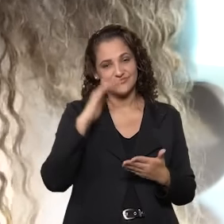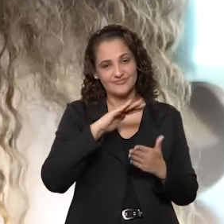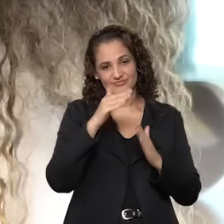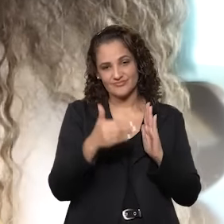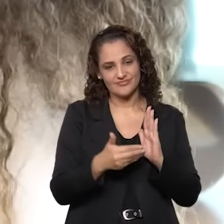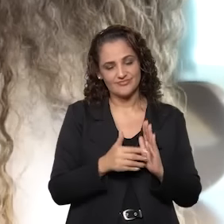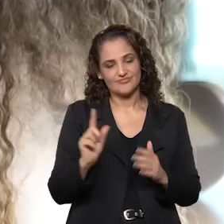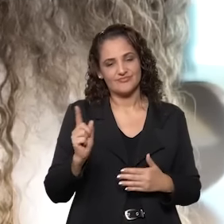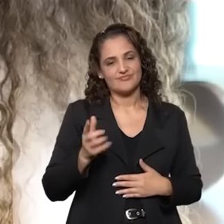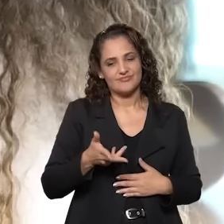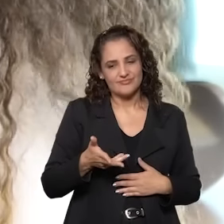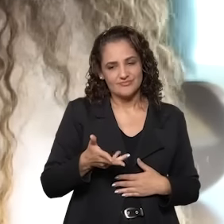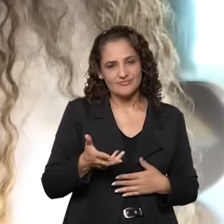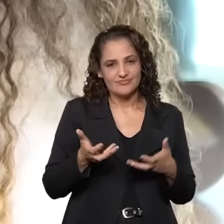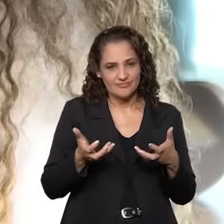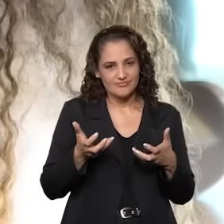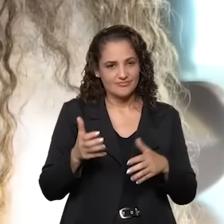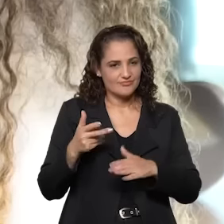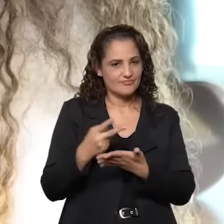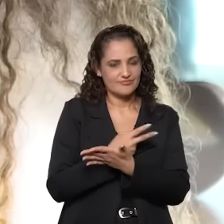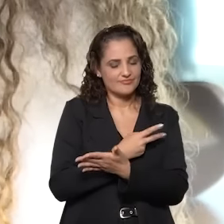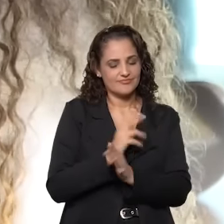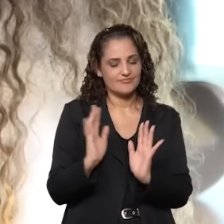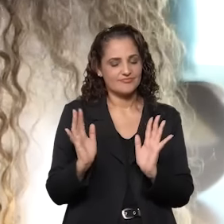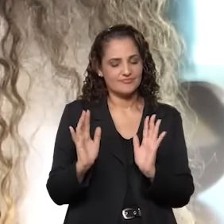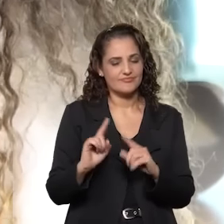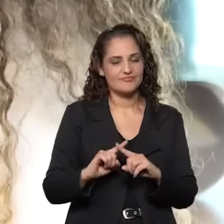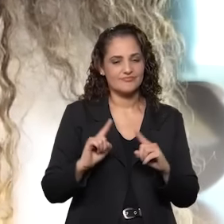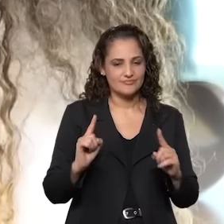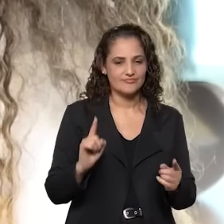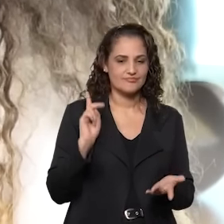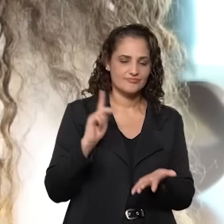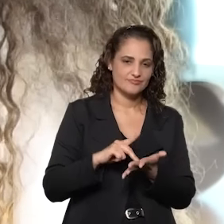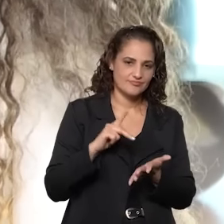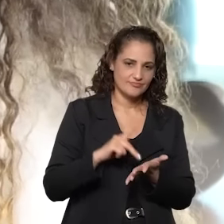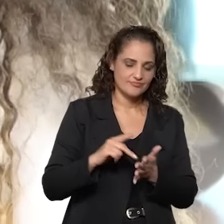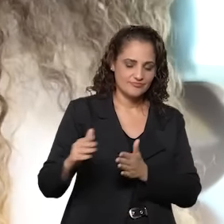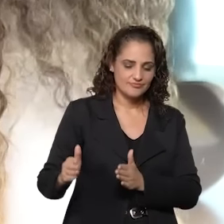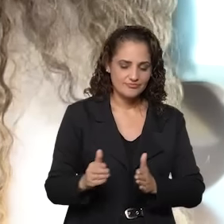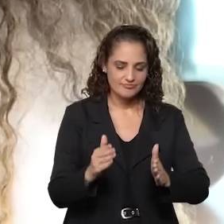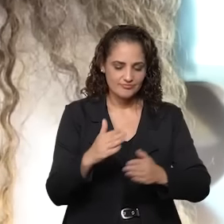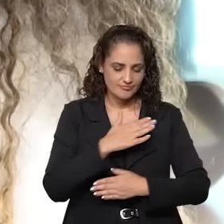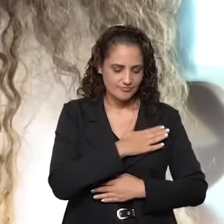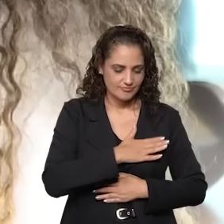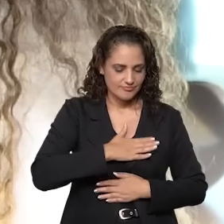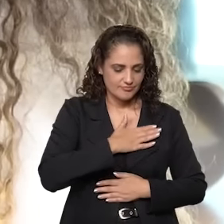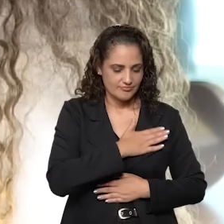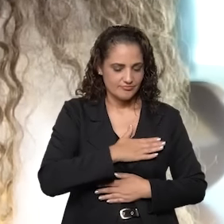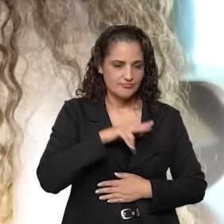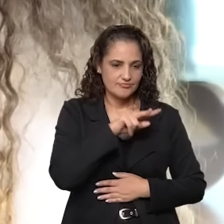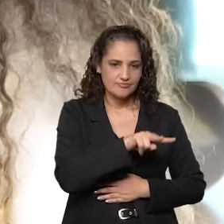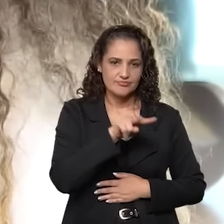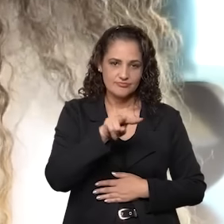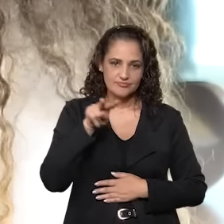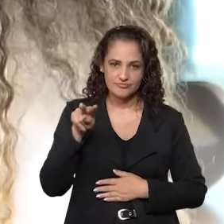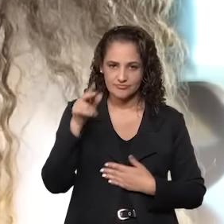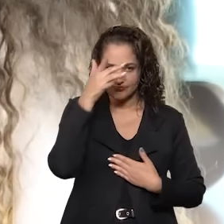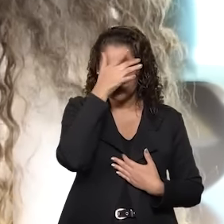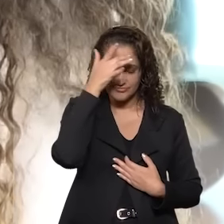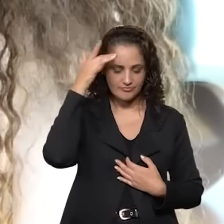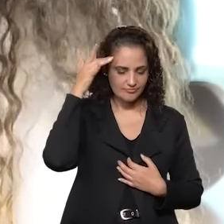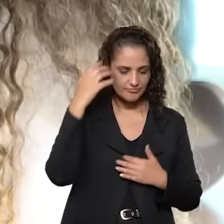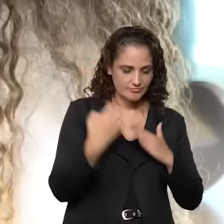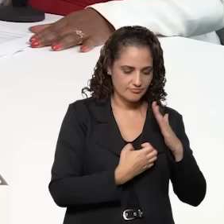velocidade que a gente gostaria que acontecesse Mas tem sido de fato uma jornada muito gratificante ver pessoas